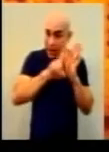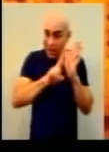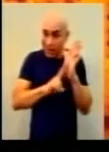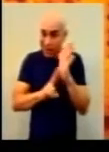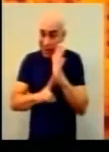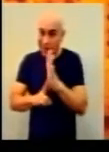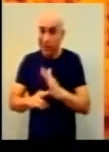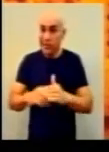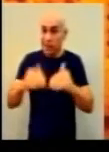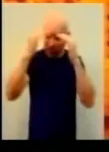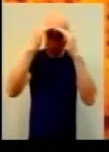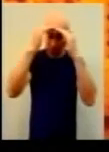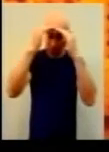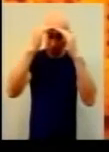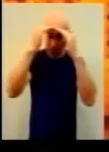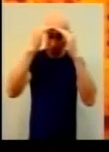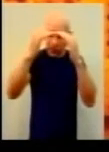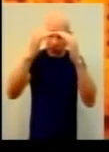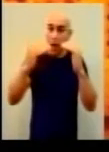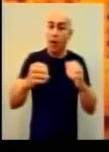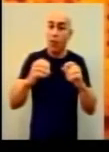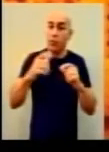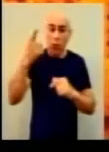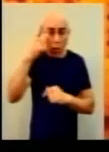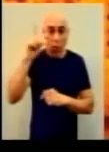a gente consegue diminuir